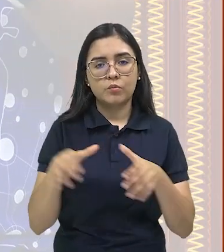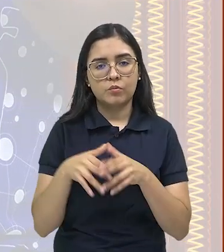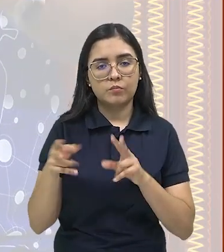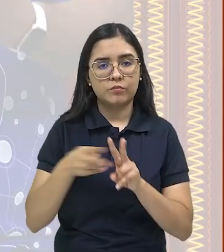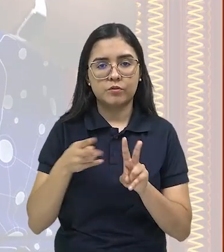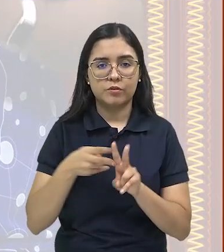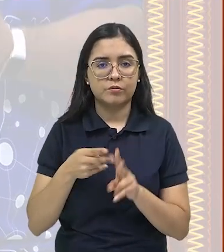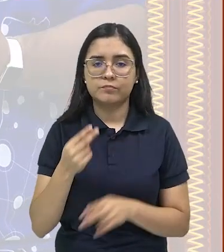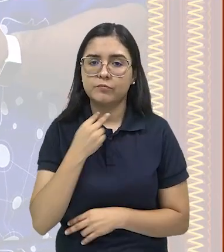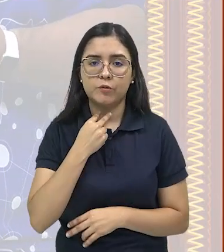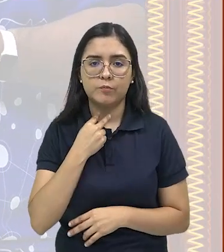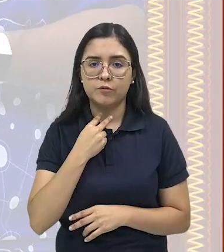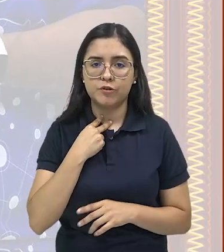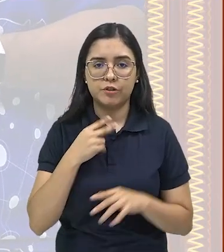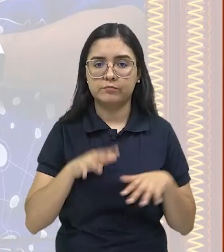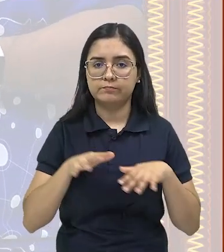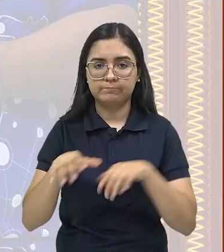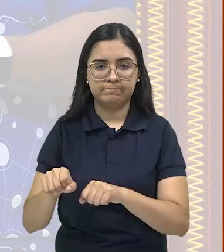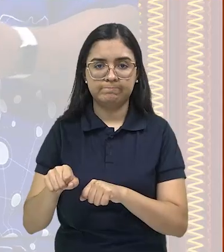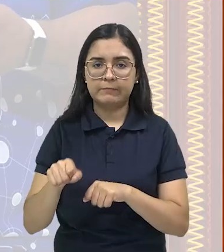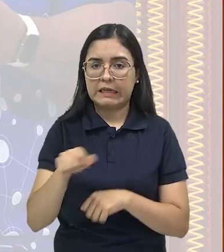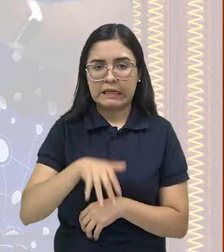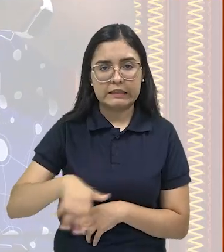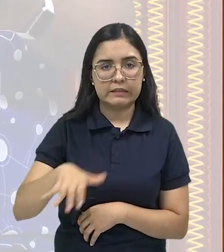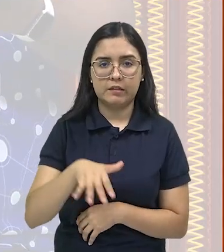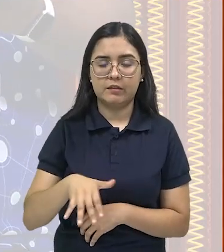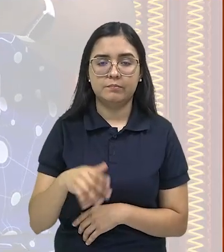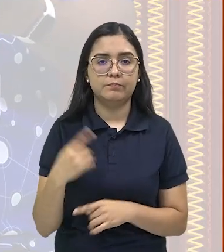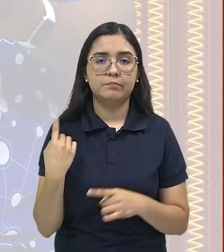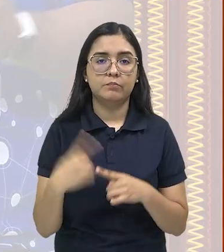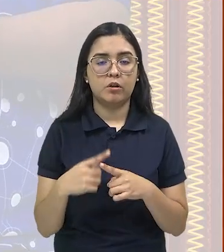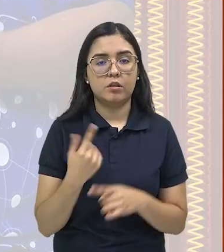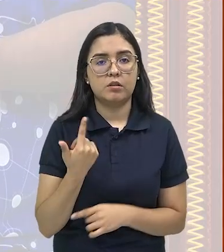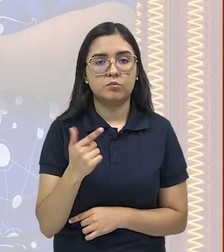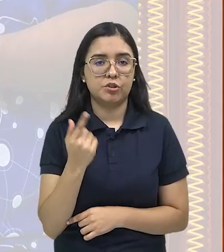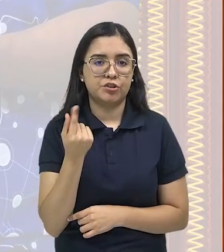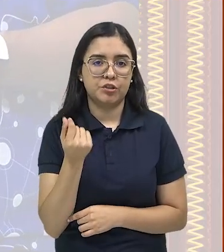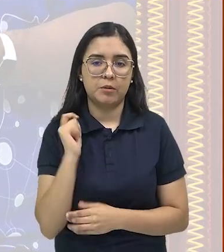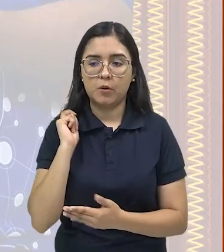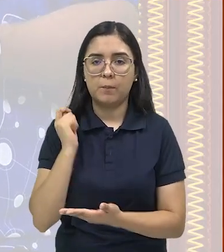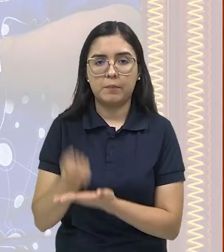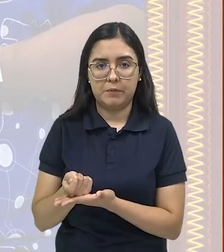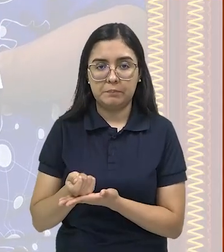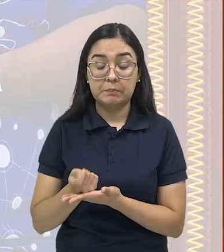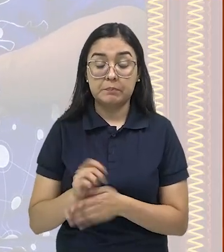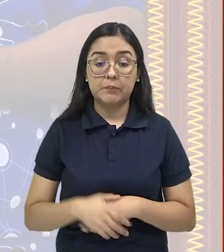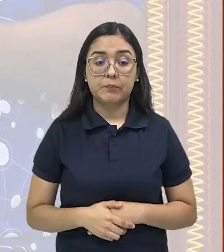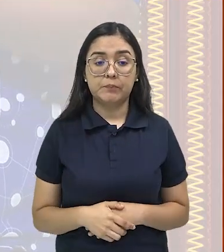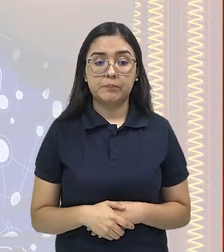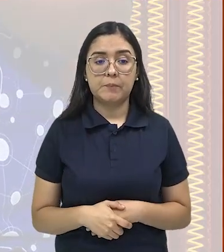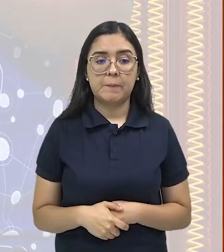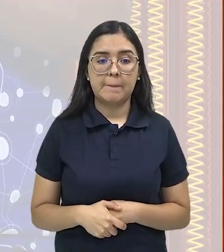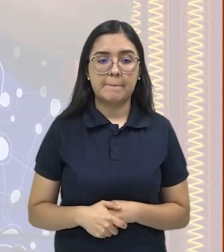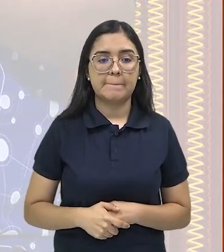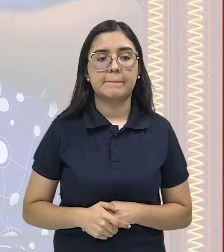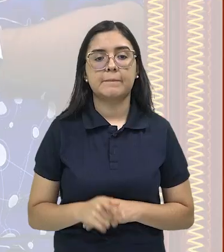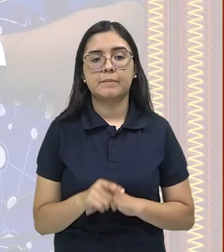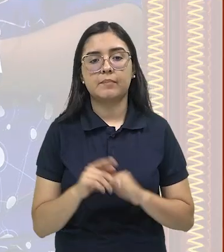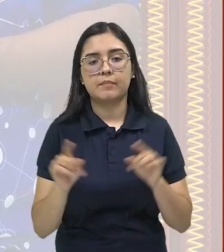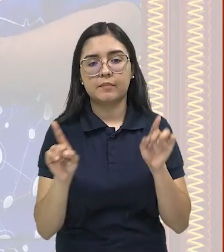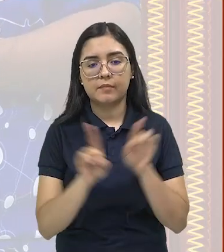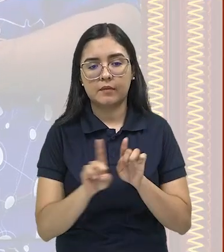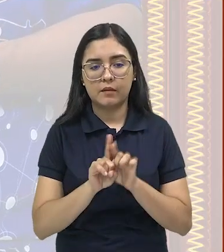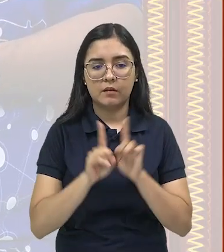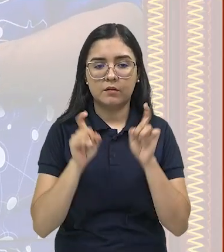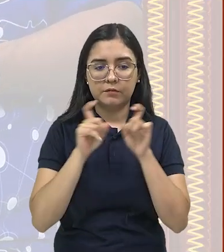manter a posse sobre suas próprias terras, já que eles não tinham como pagar. Certo? O que mais nós vamos ter? Dificultou